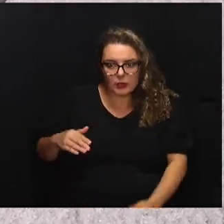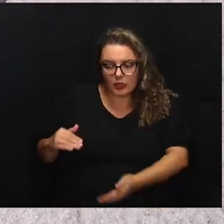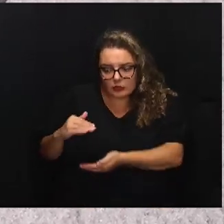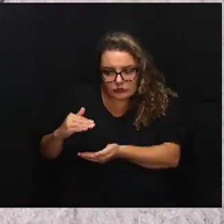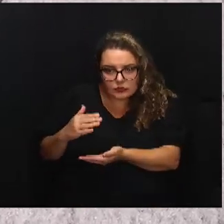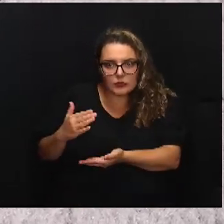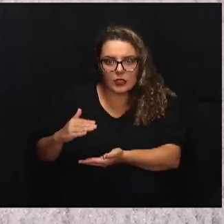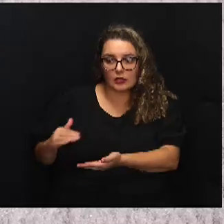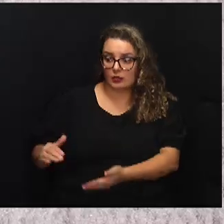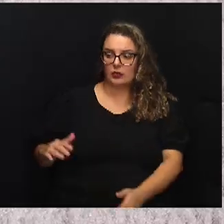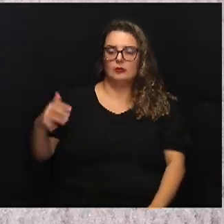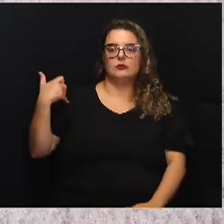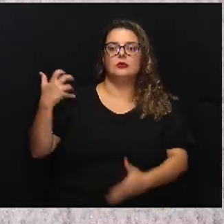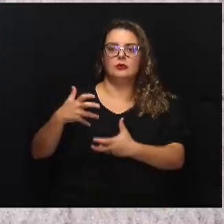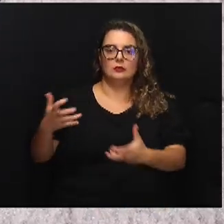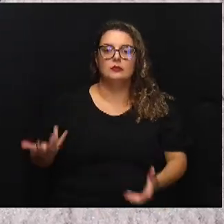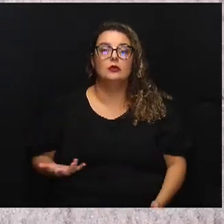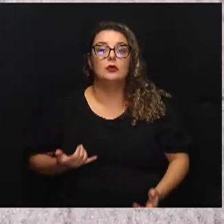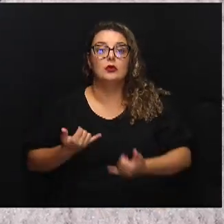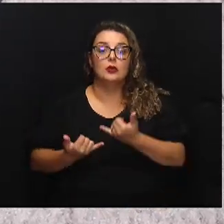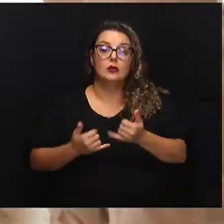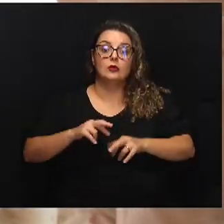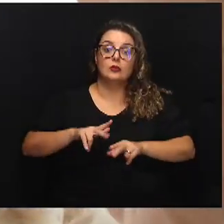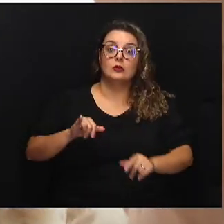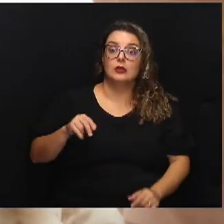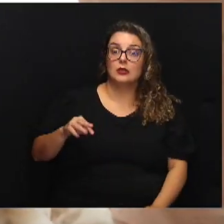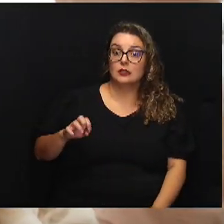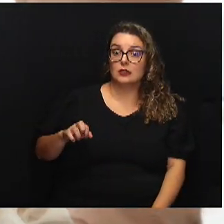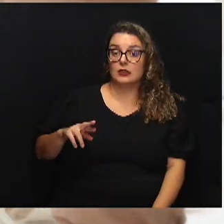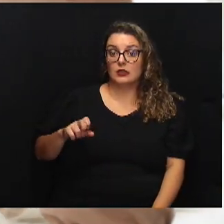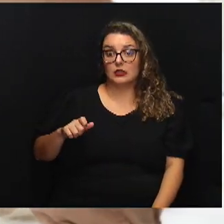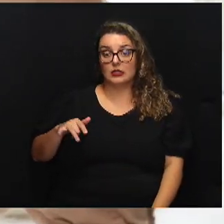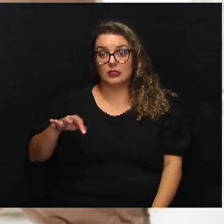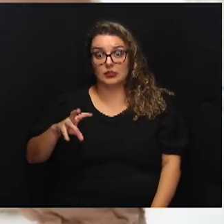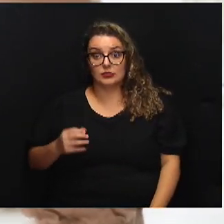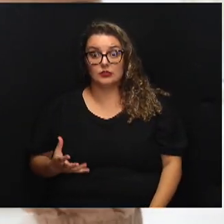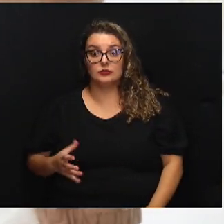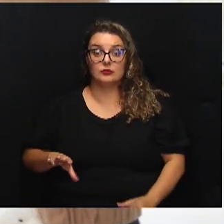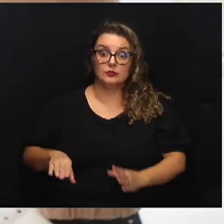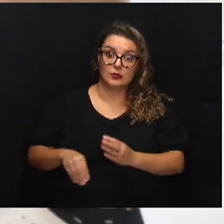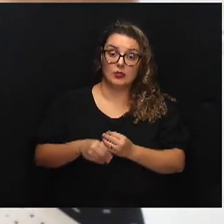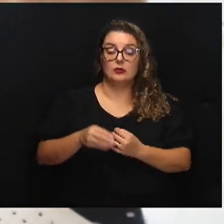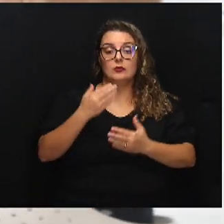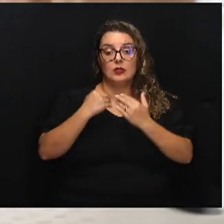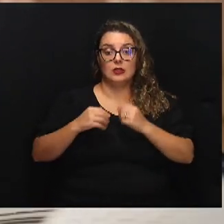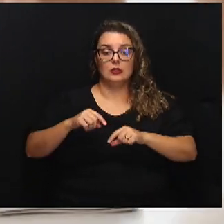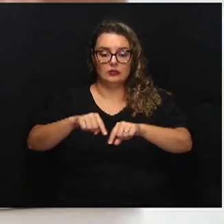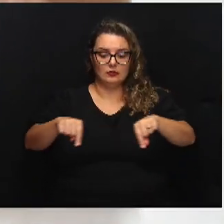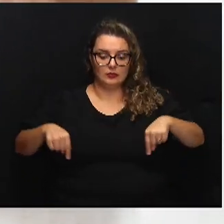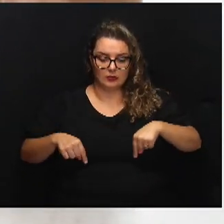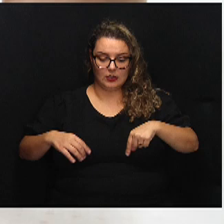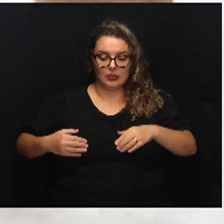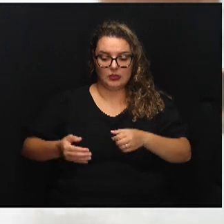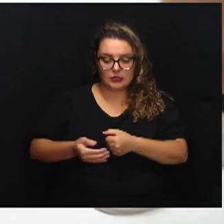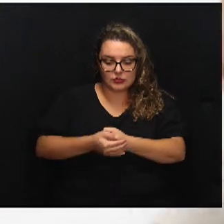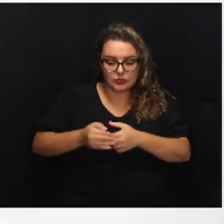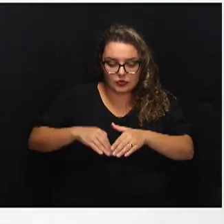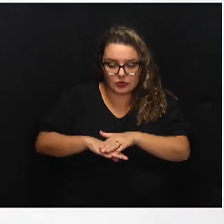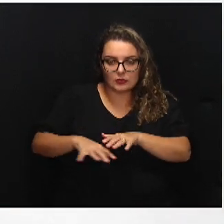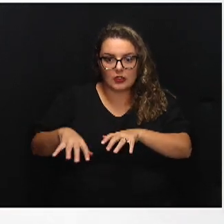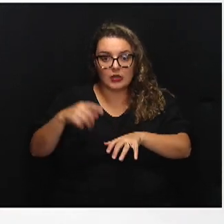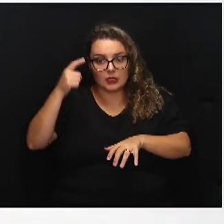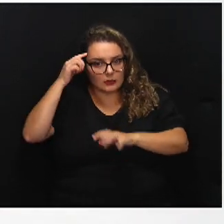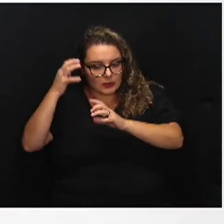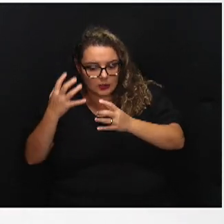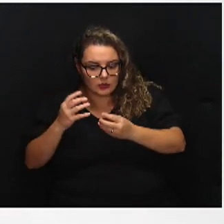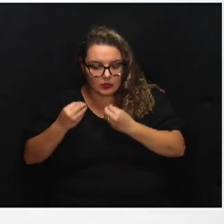velho, com brinquedos interativos, com enriquecimento alimentar. Então, tabuleiros, que você esconde a comida ali, ele tem que pensar como que